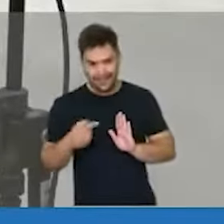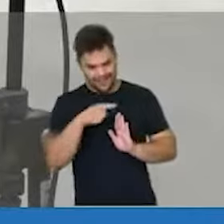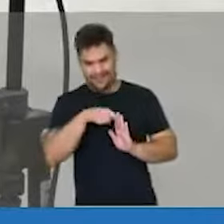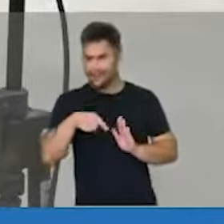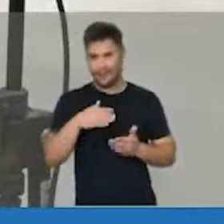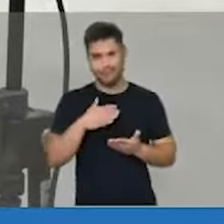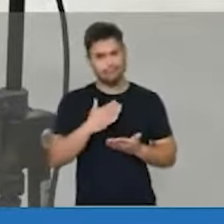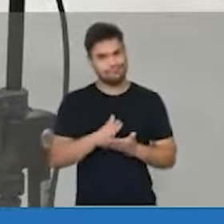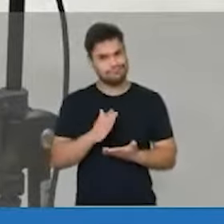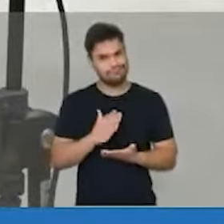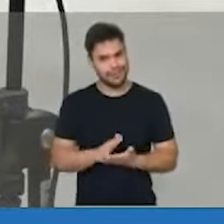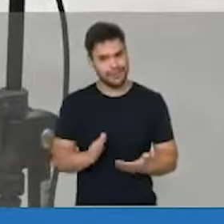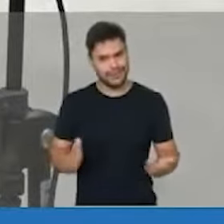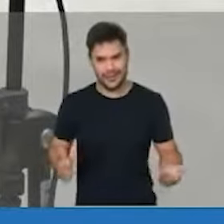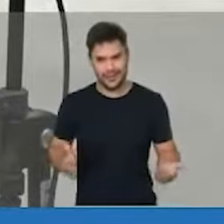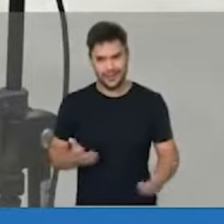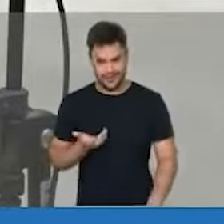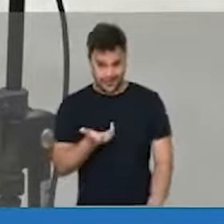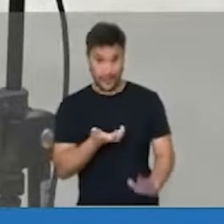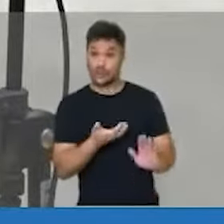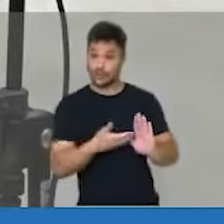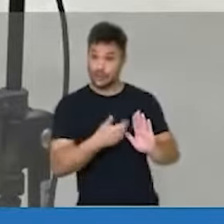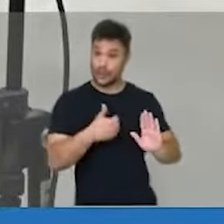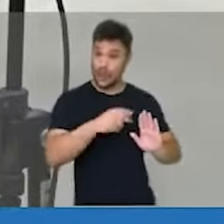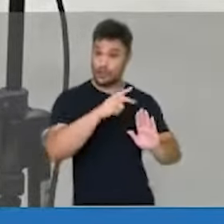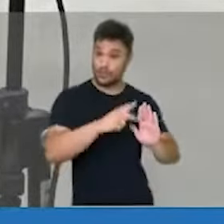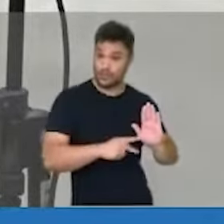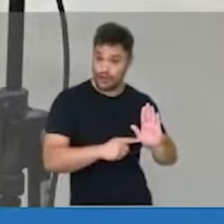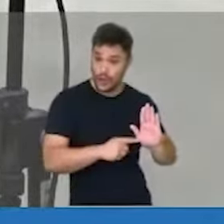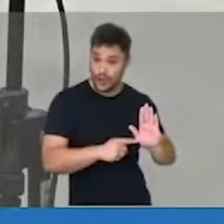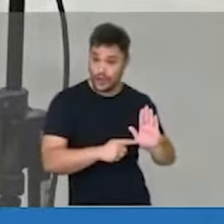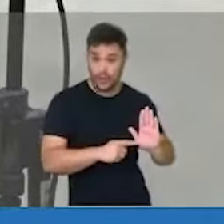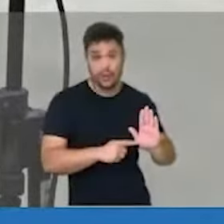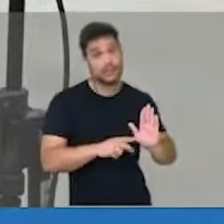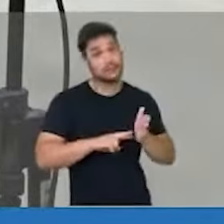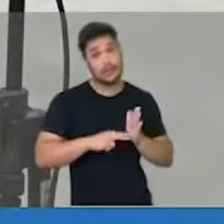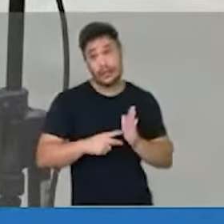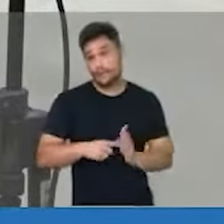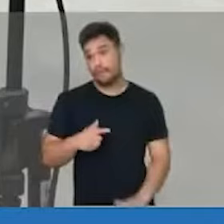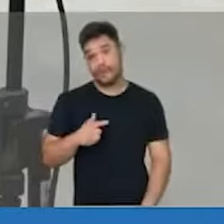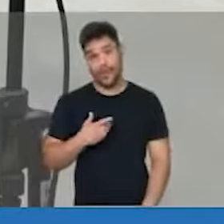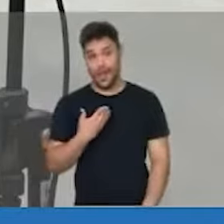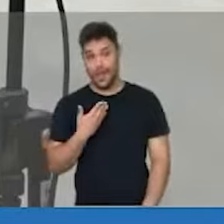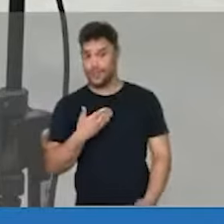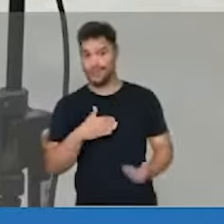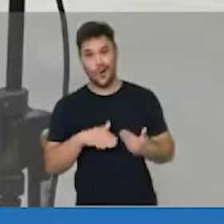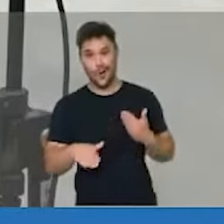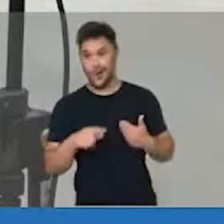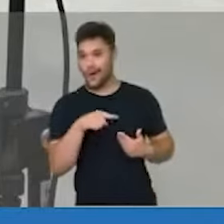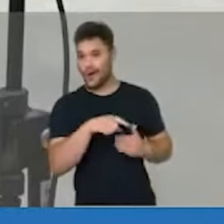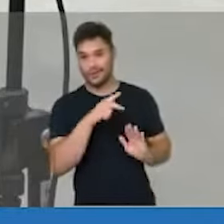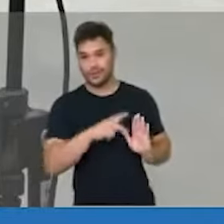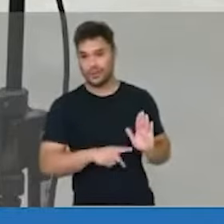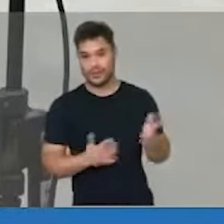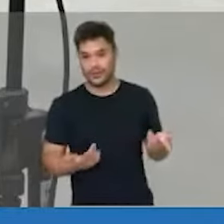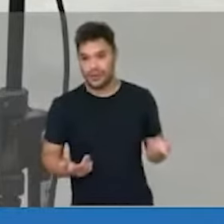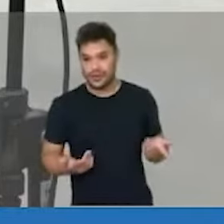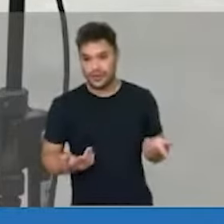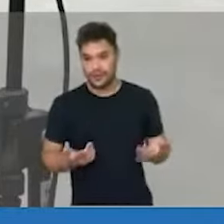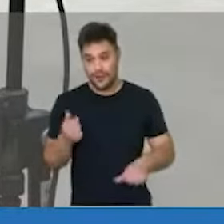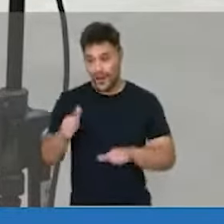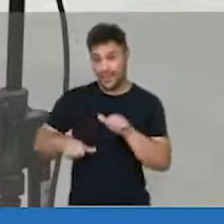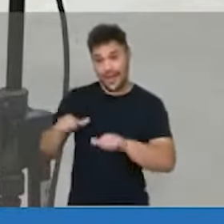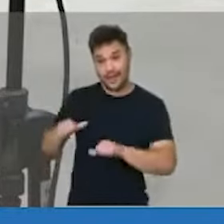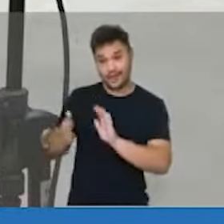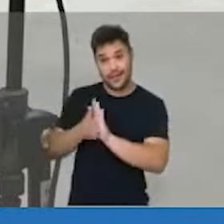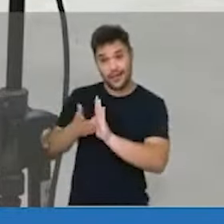coerência. Quem quer retirar o projeto de pauta não está favorável ao próprio projeto, que é para analisar as emendas do